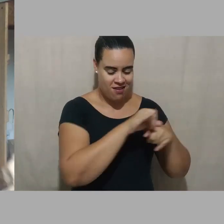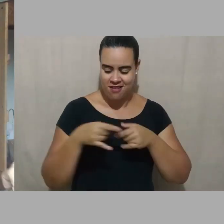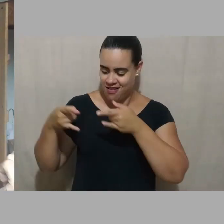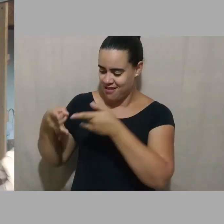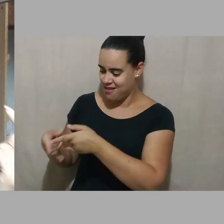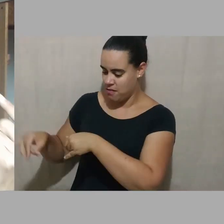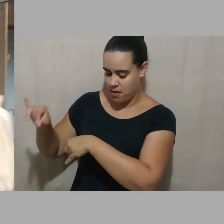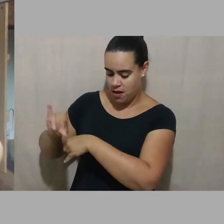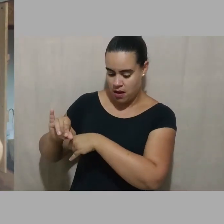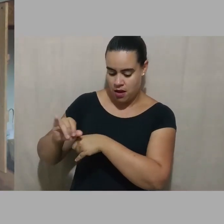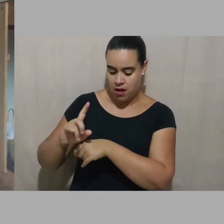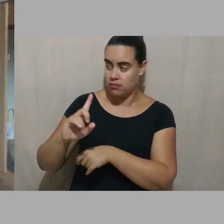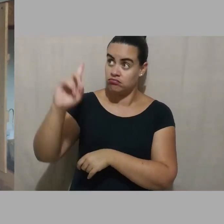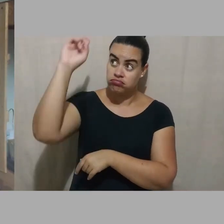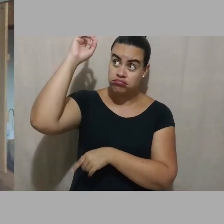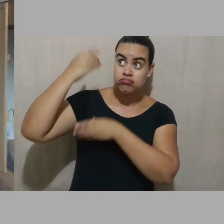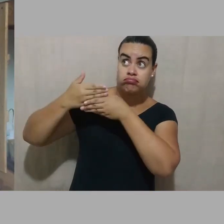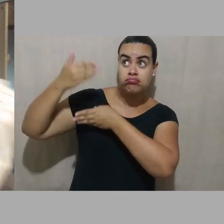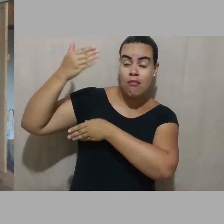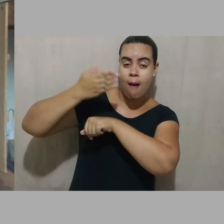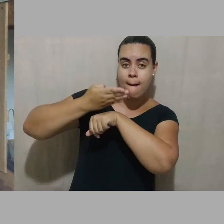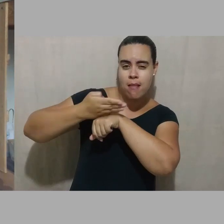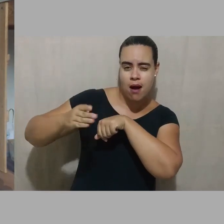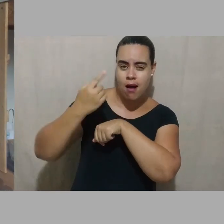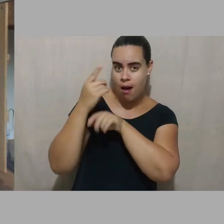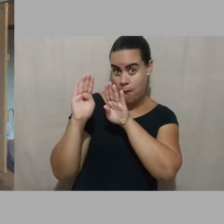uma parede branca e uma porta.